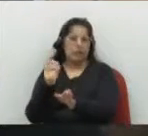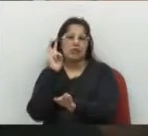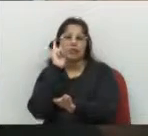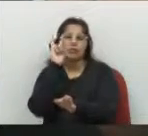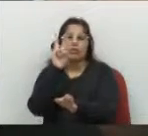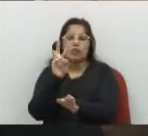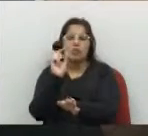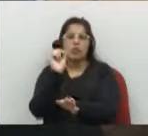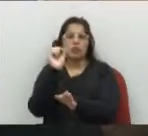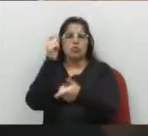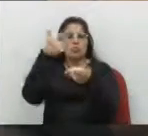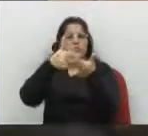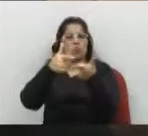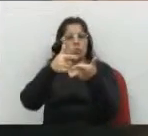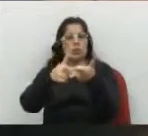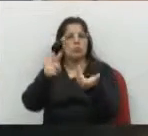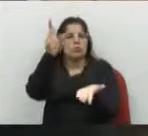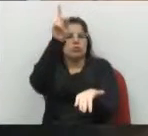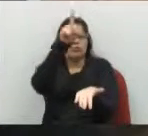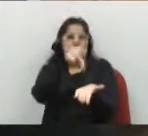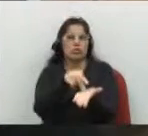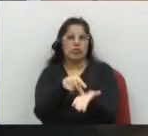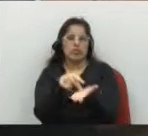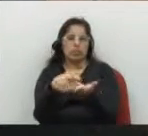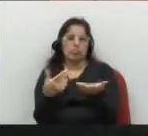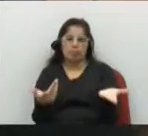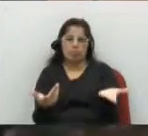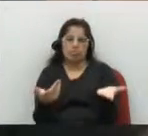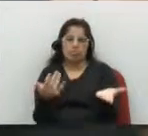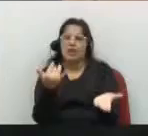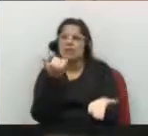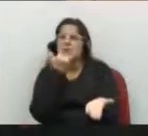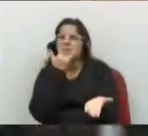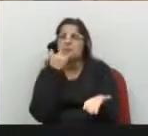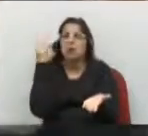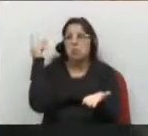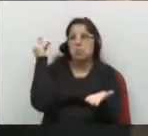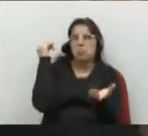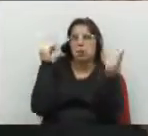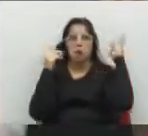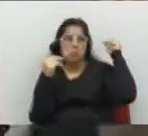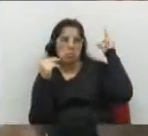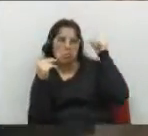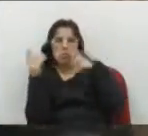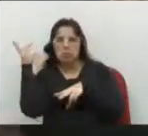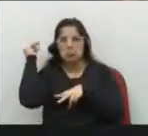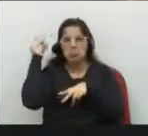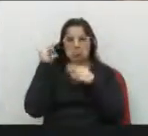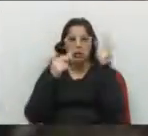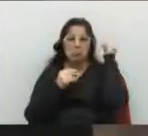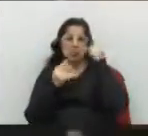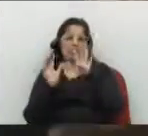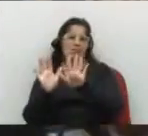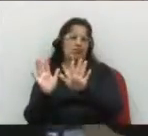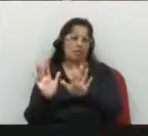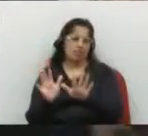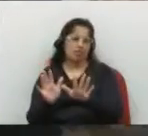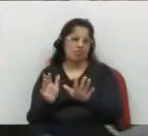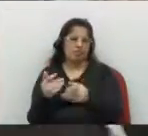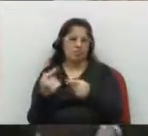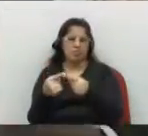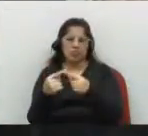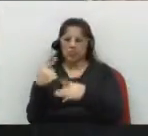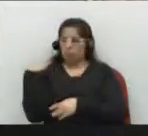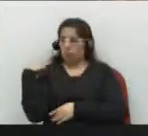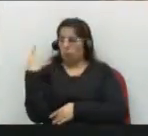entra. Agora, desculpa, não dá para ficar aqui ouvindo e vai para cá e vai para lá. Porque a gente,